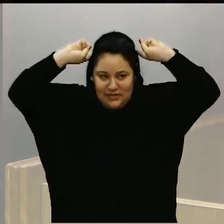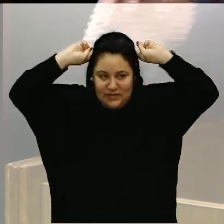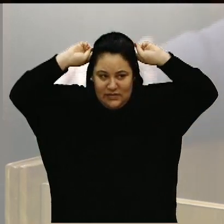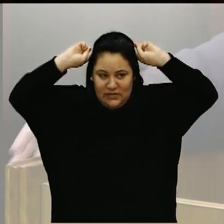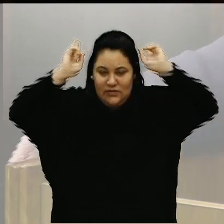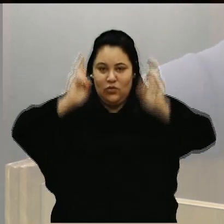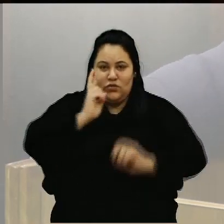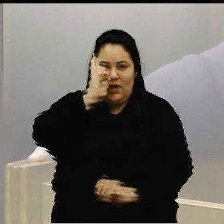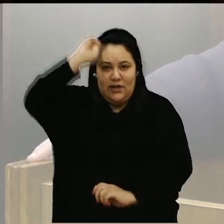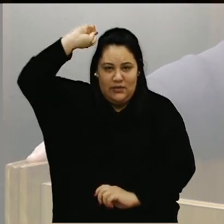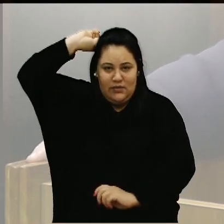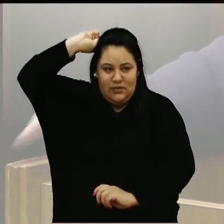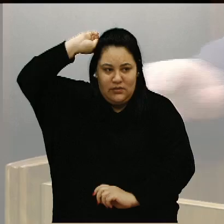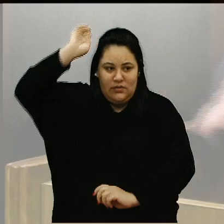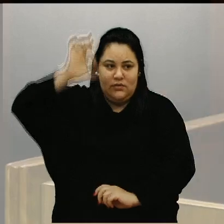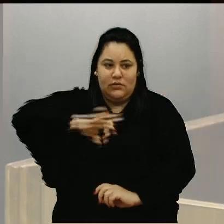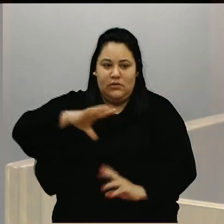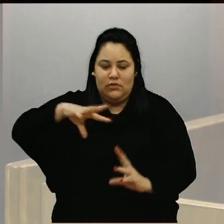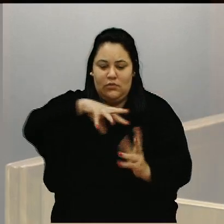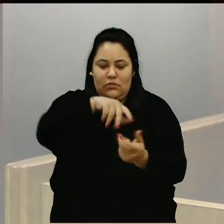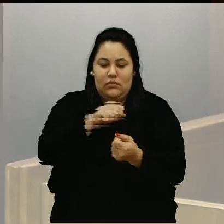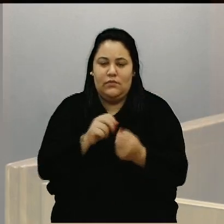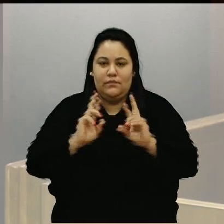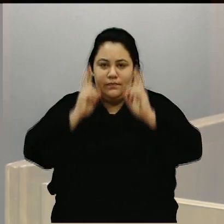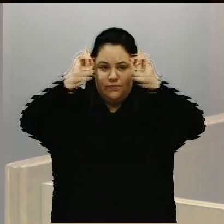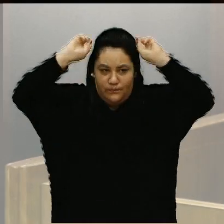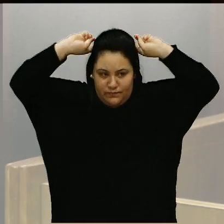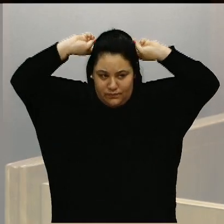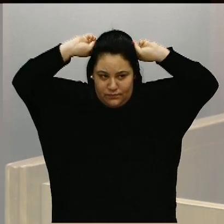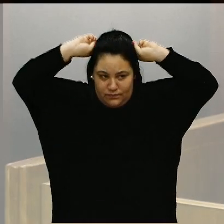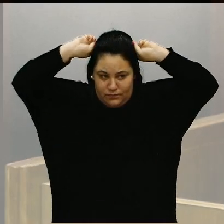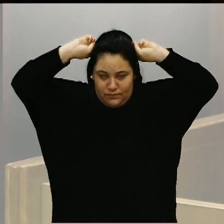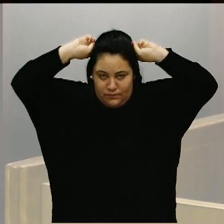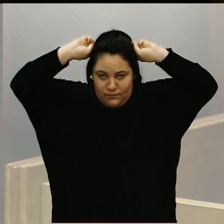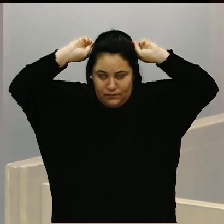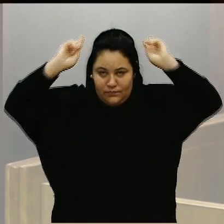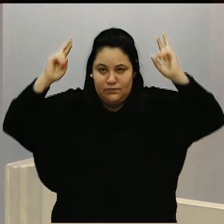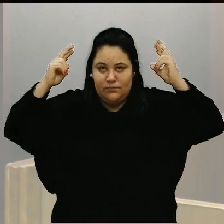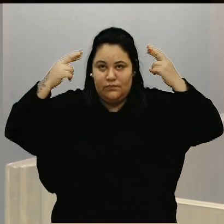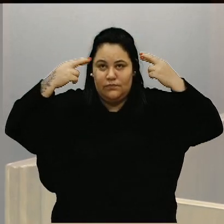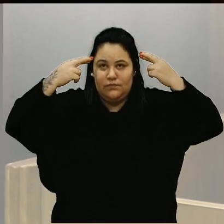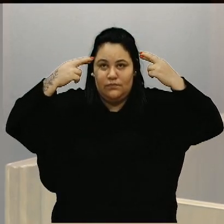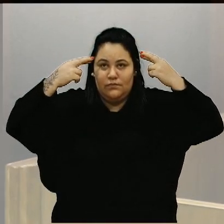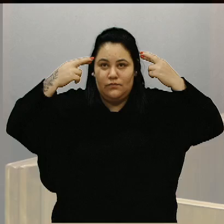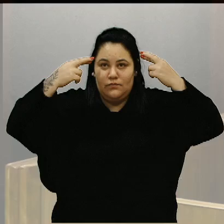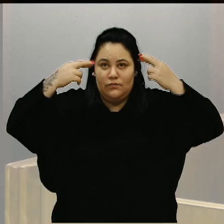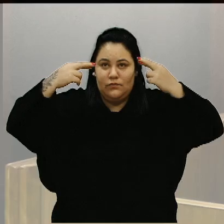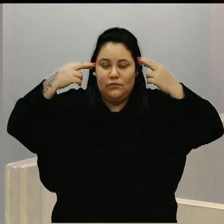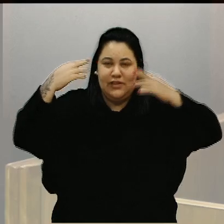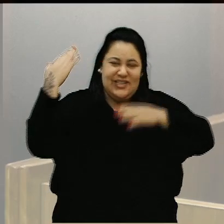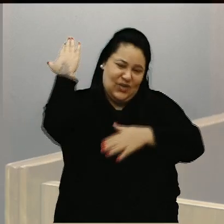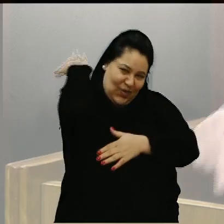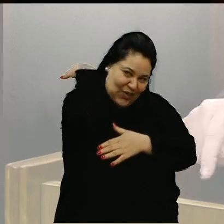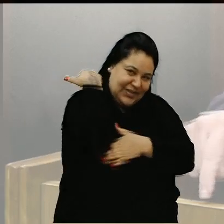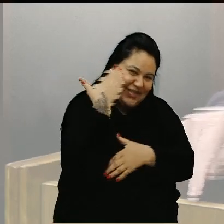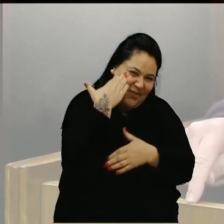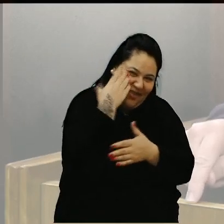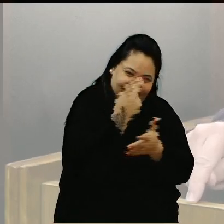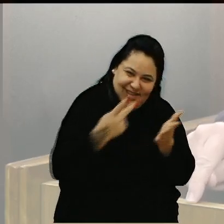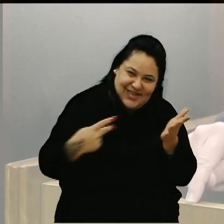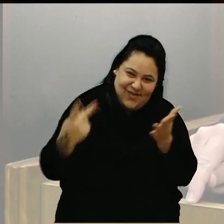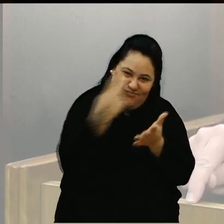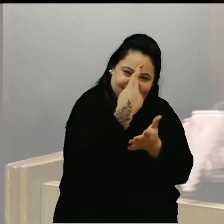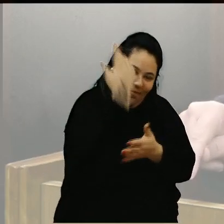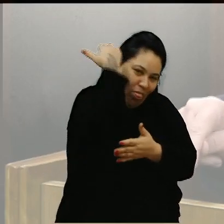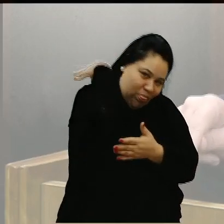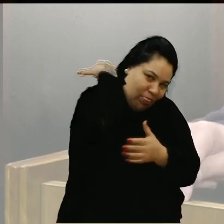peso do mundo nas costas. Esse peso, o Rio Grande do Sul não pode mais carregar. Hoje os